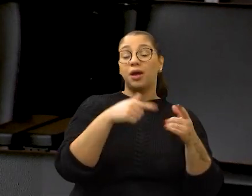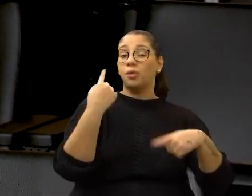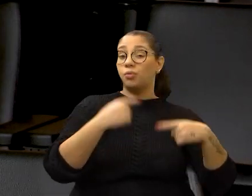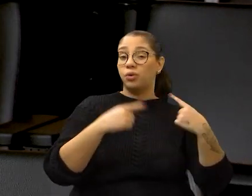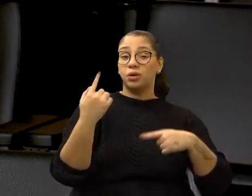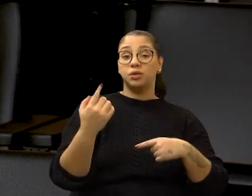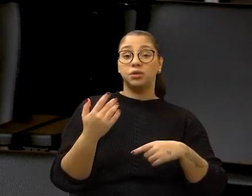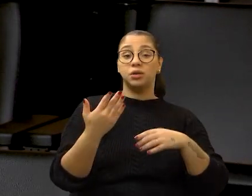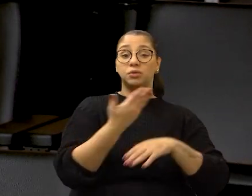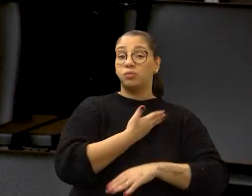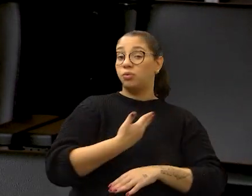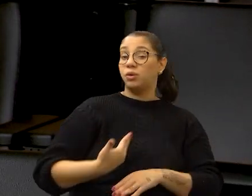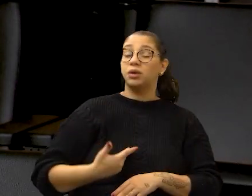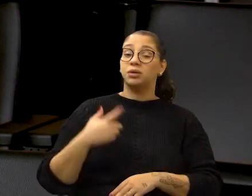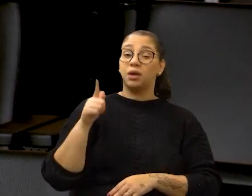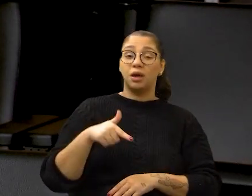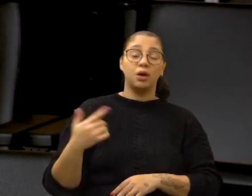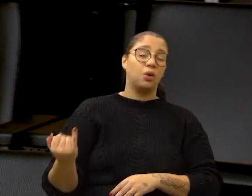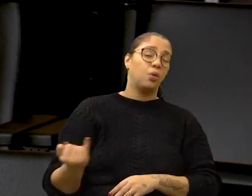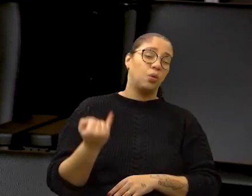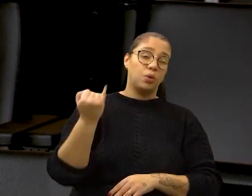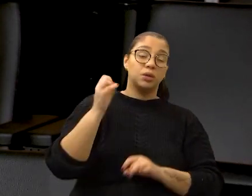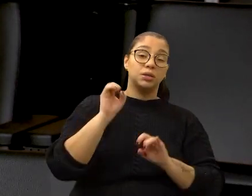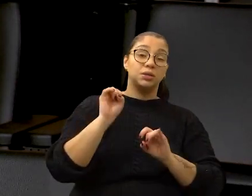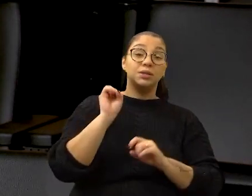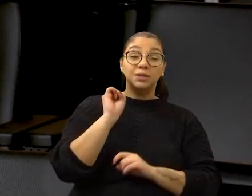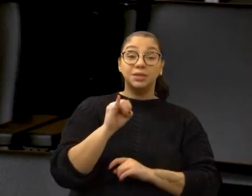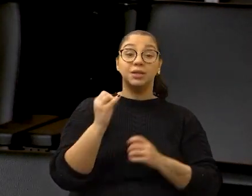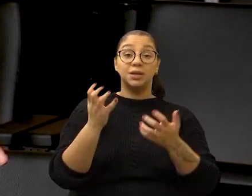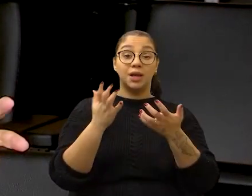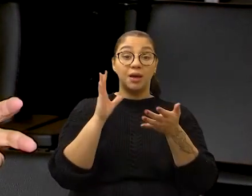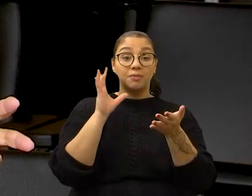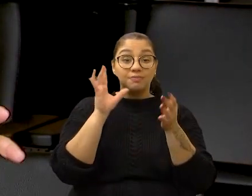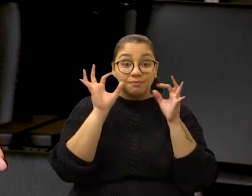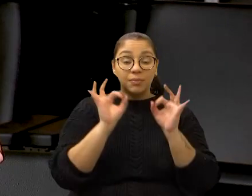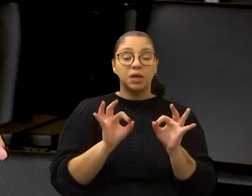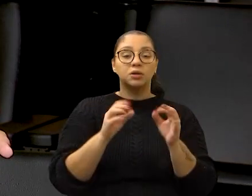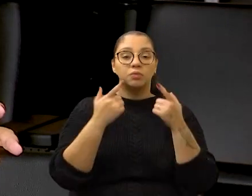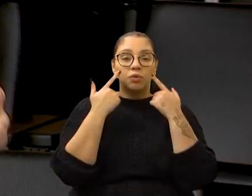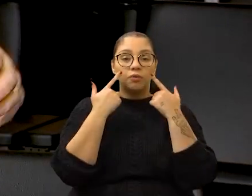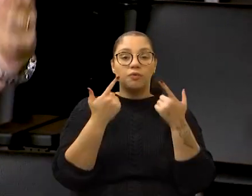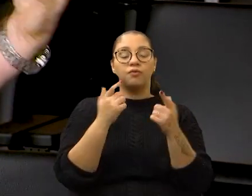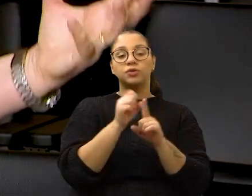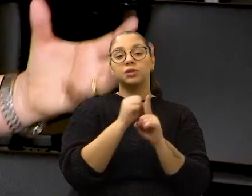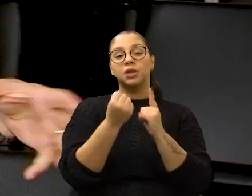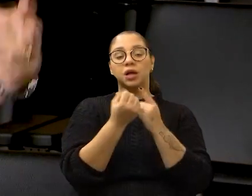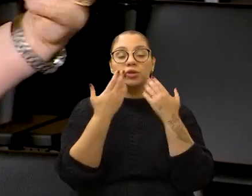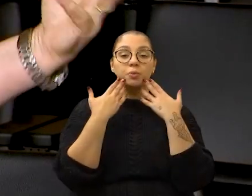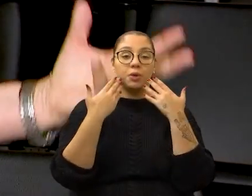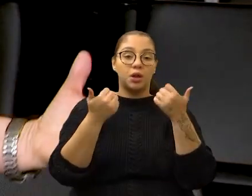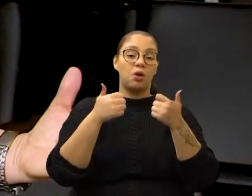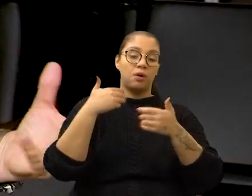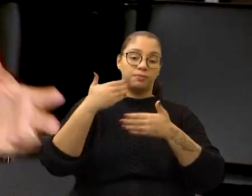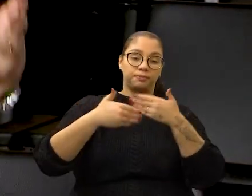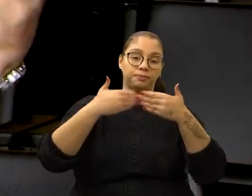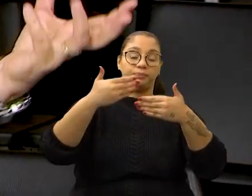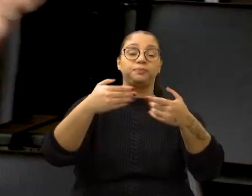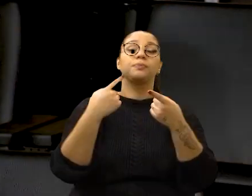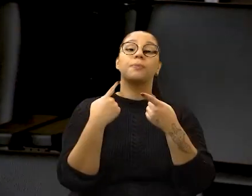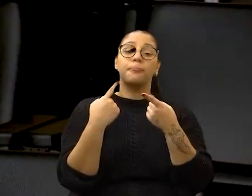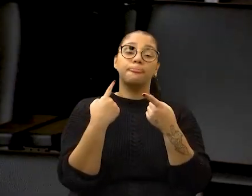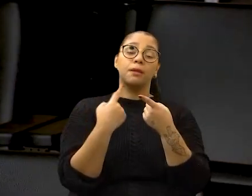de extrema importância se a gente quiser, né, realmente ver uma sociedade melhor daqui para frente,